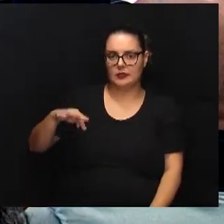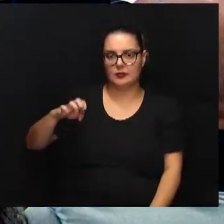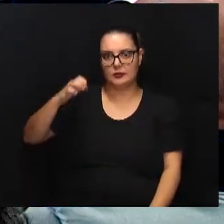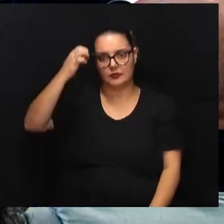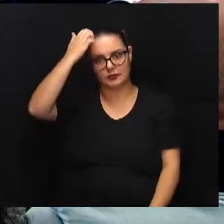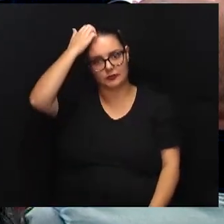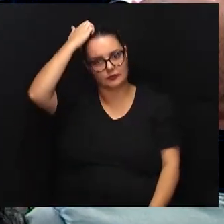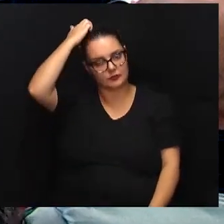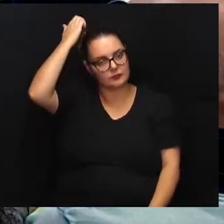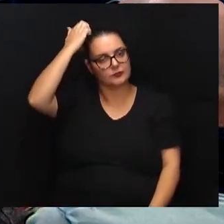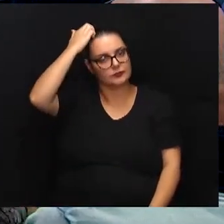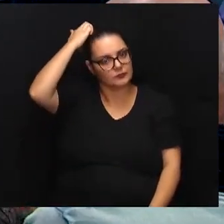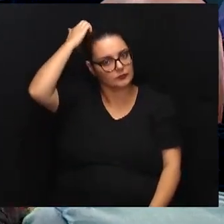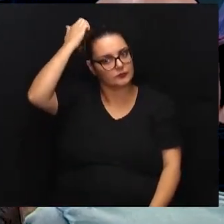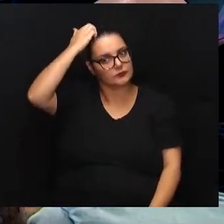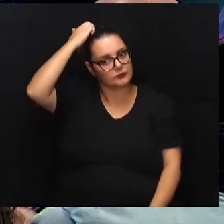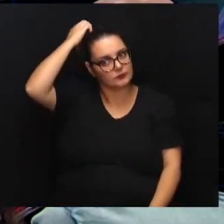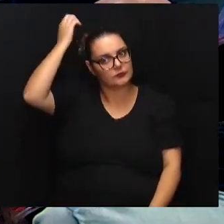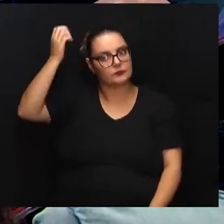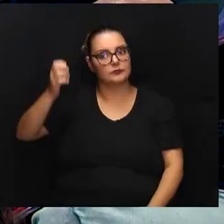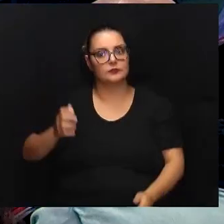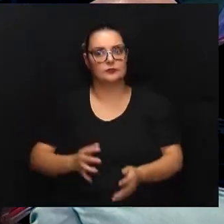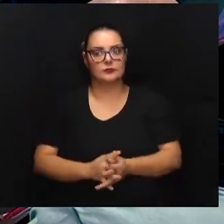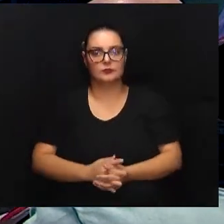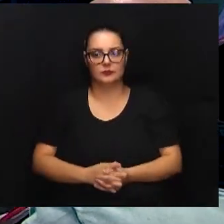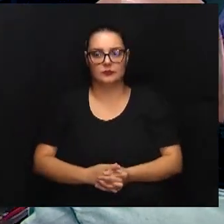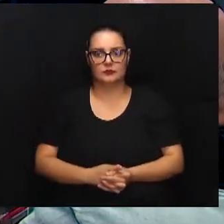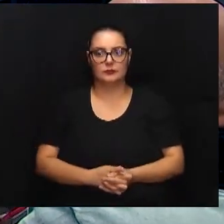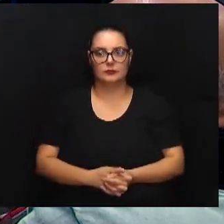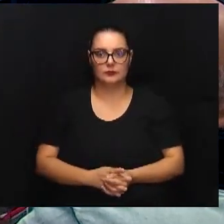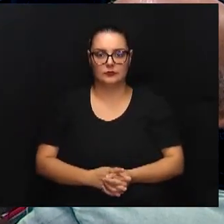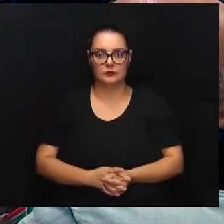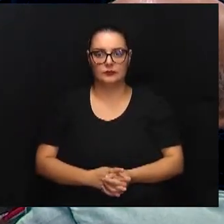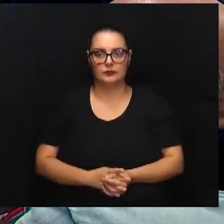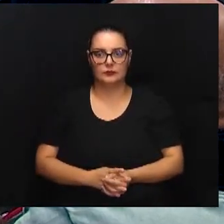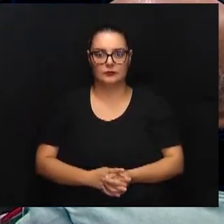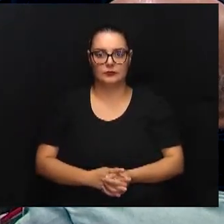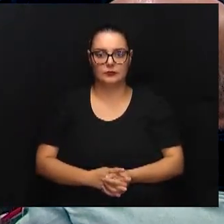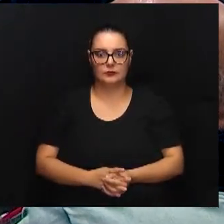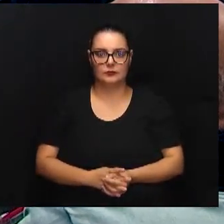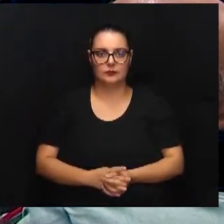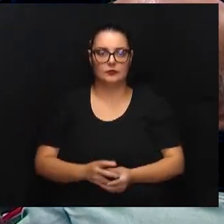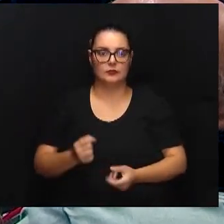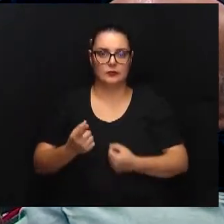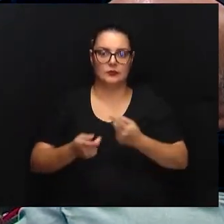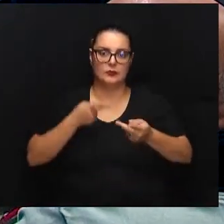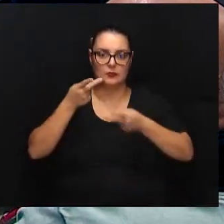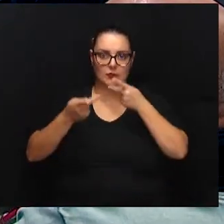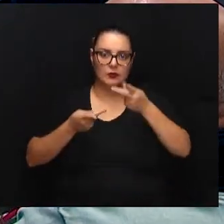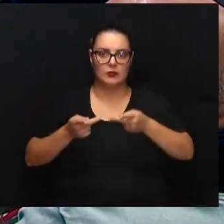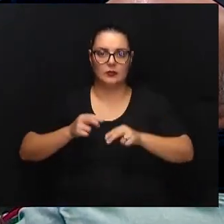Muitíssimo obrigado, Mariante. Agora eu vou chamar, já que ele já citou ela